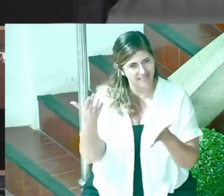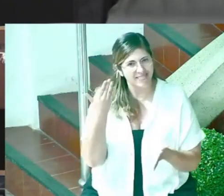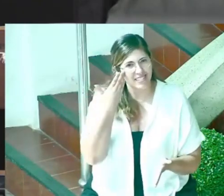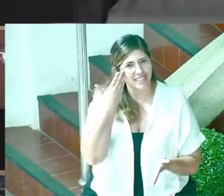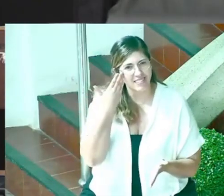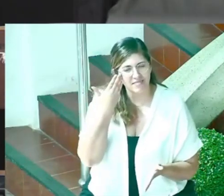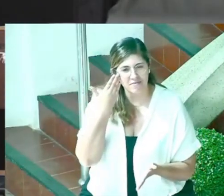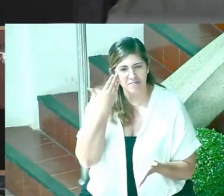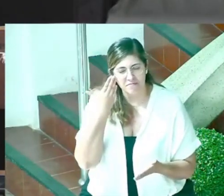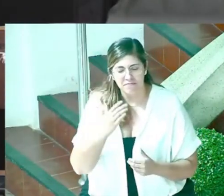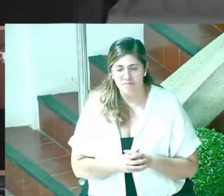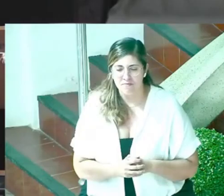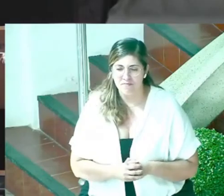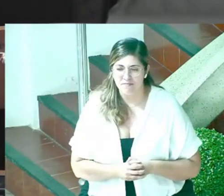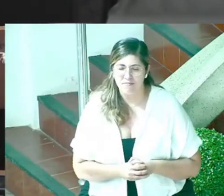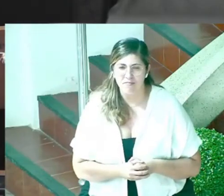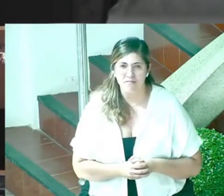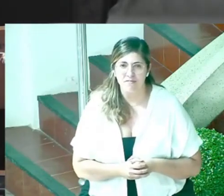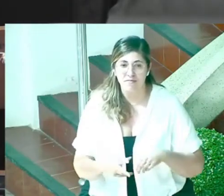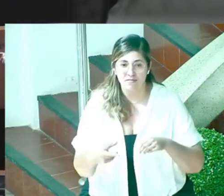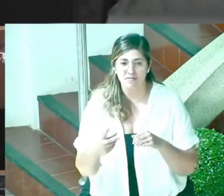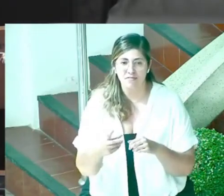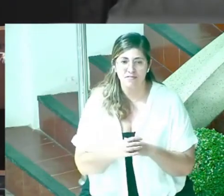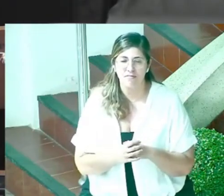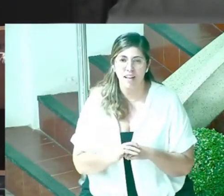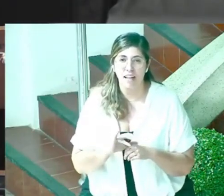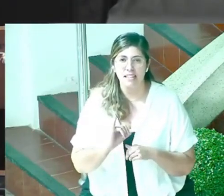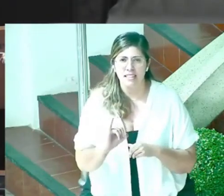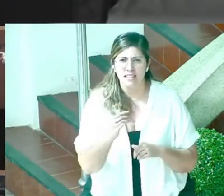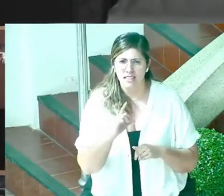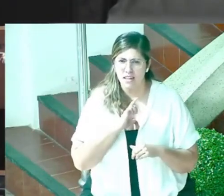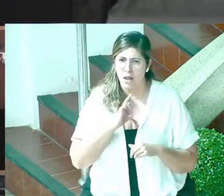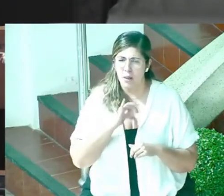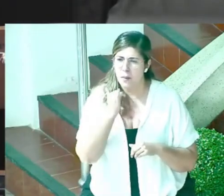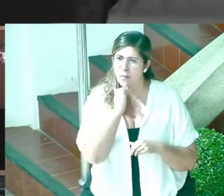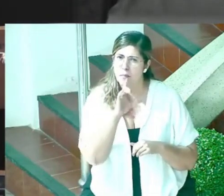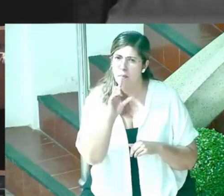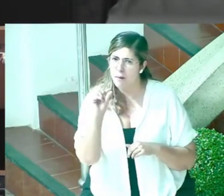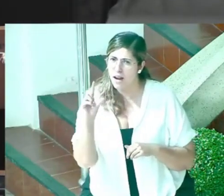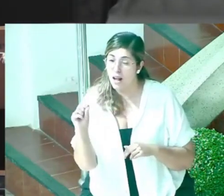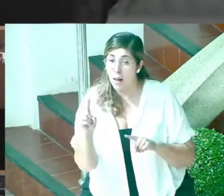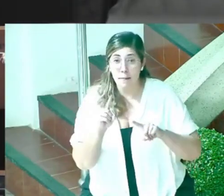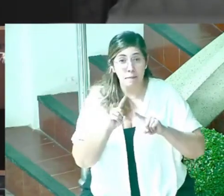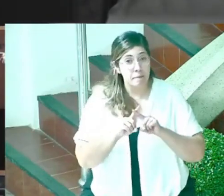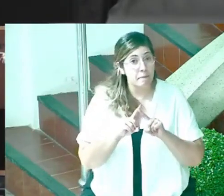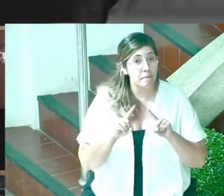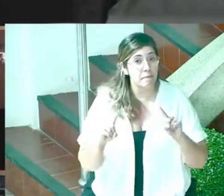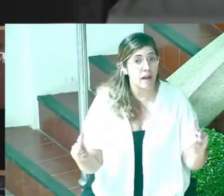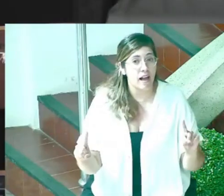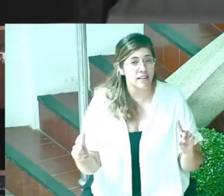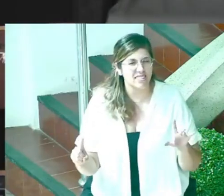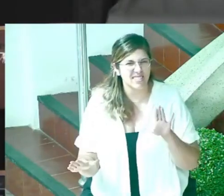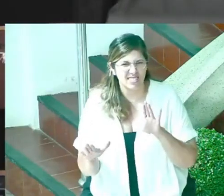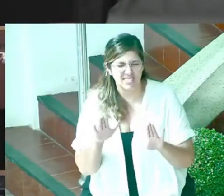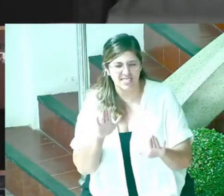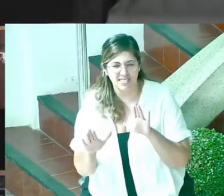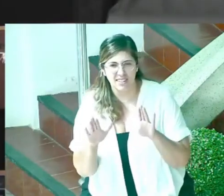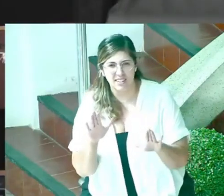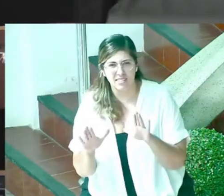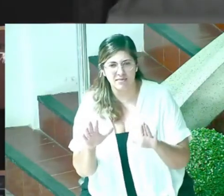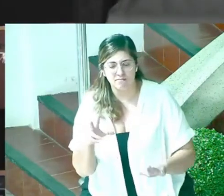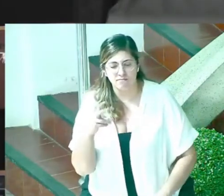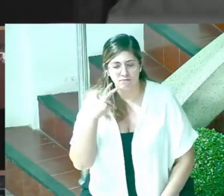Vamos então a apenas 5 implicações. Existem mais, mas vamos a 5 implicações. E a primeira delas é que